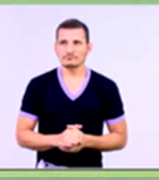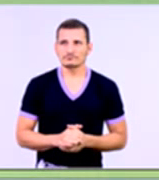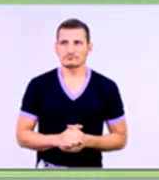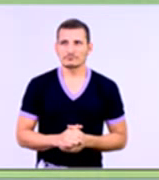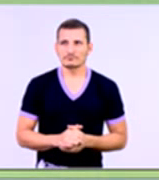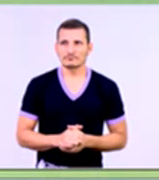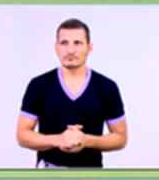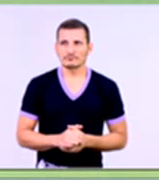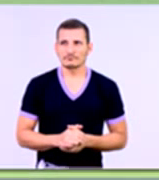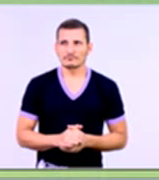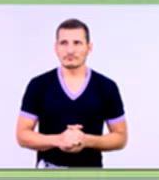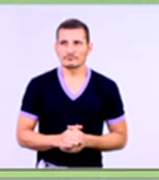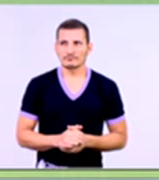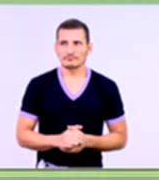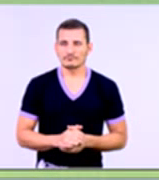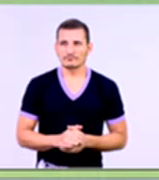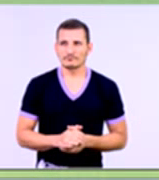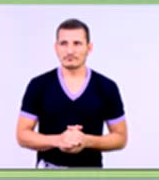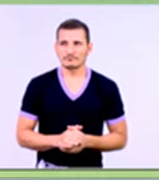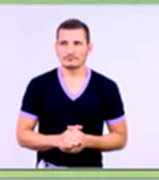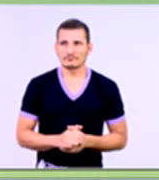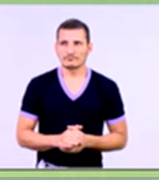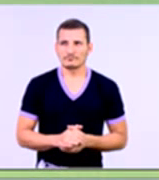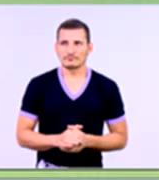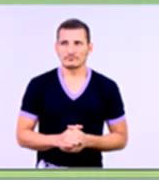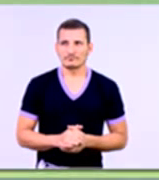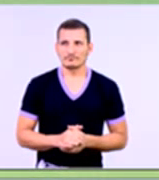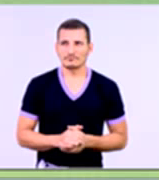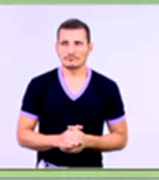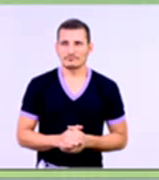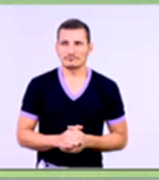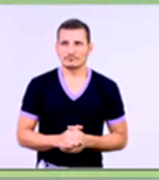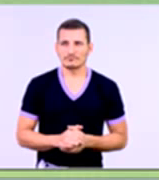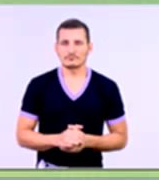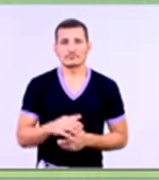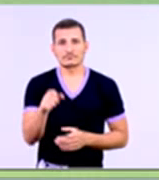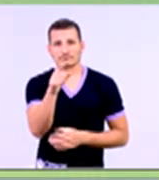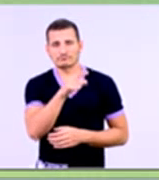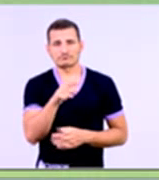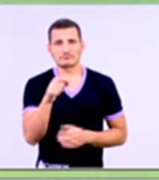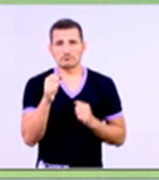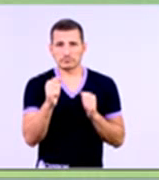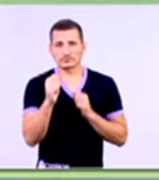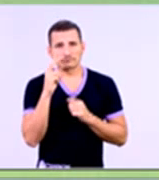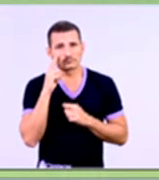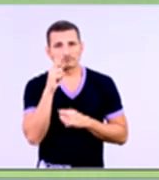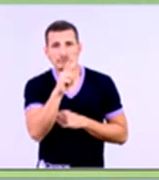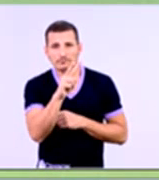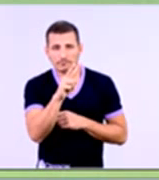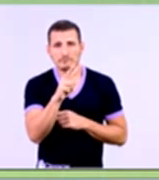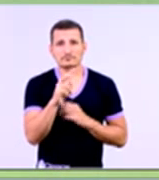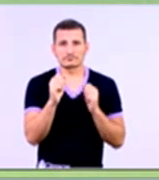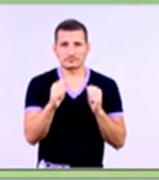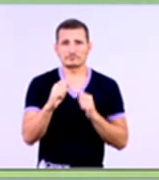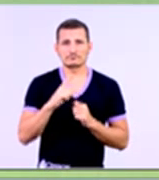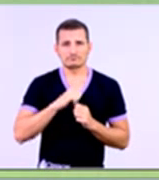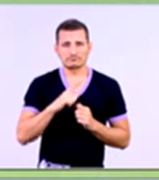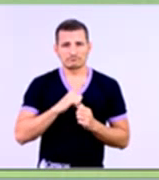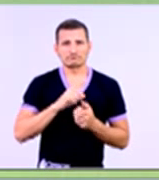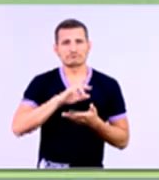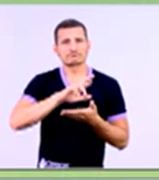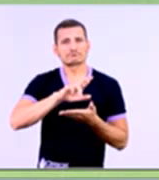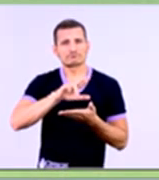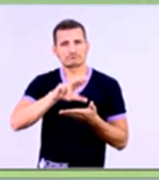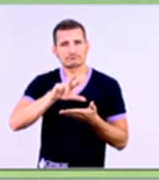Chave, valor. Então, dessa forma, vocês podem observar que nós podemos ter uma abrangência muito